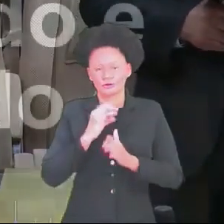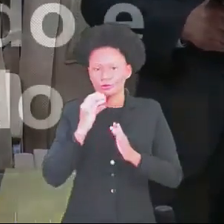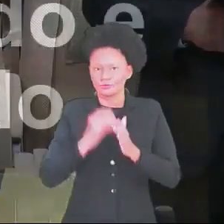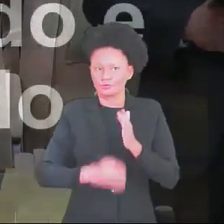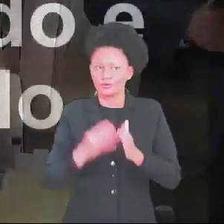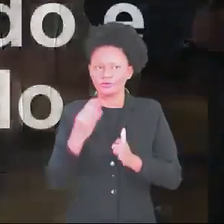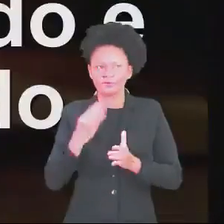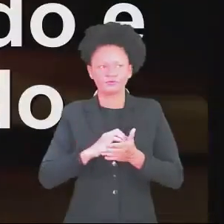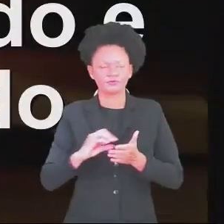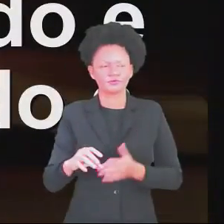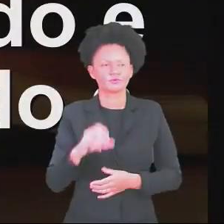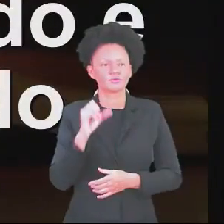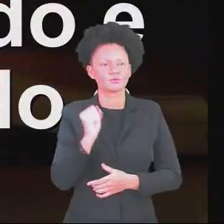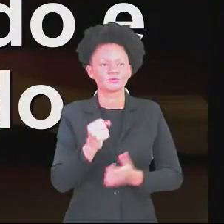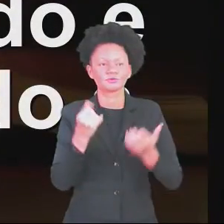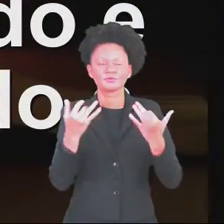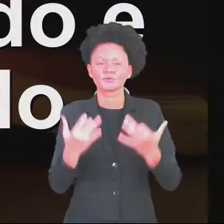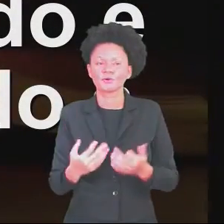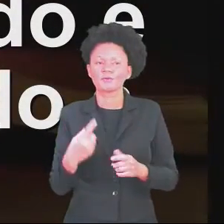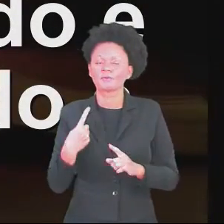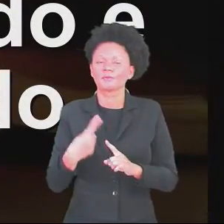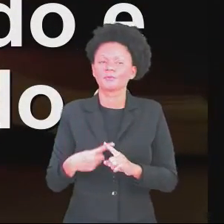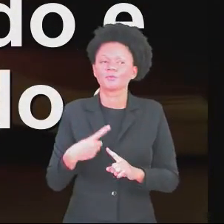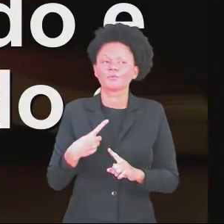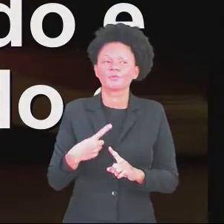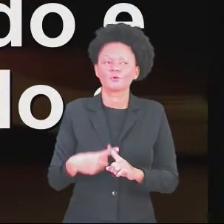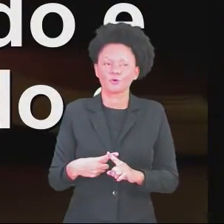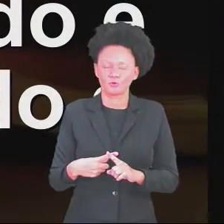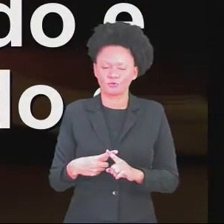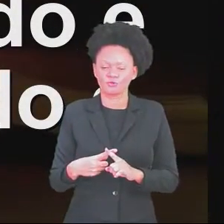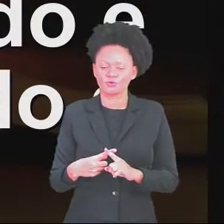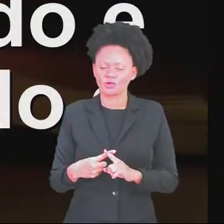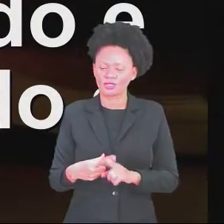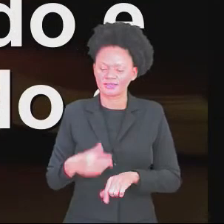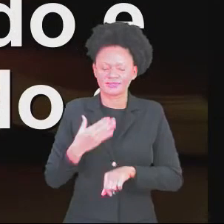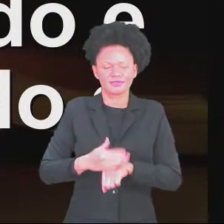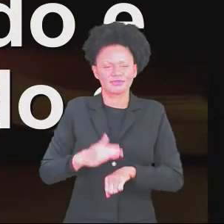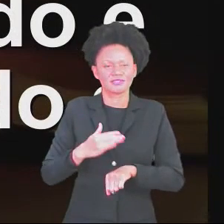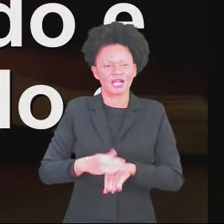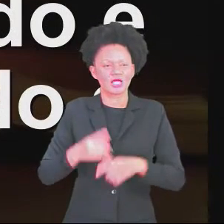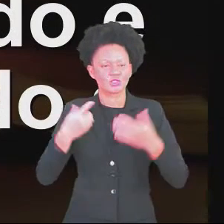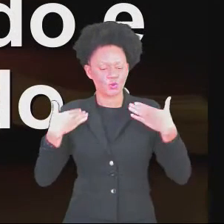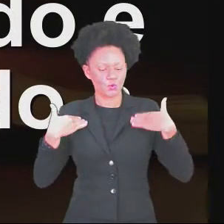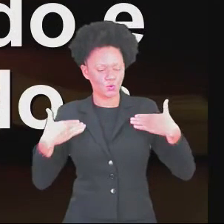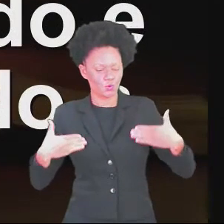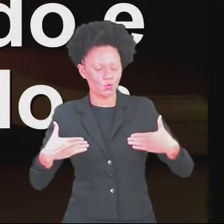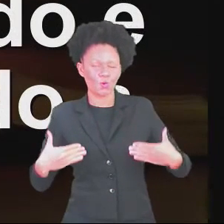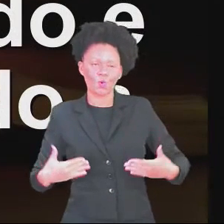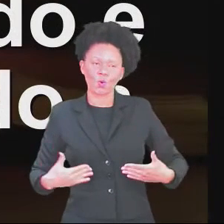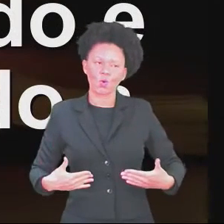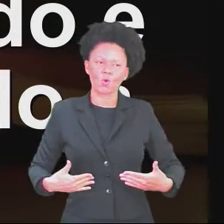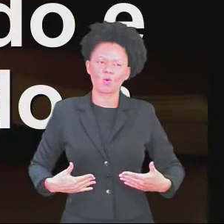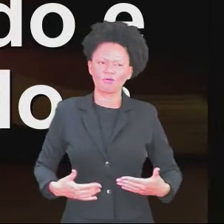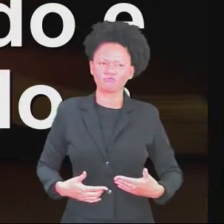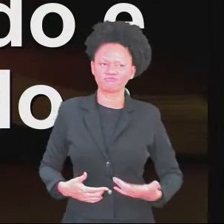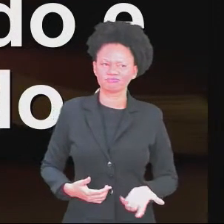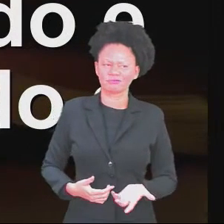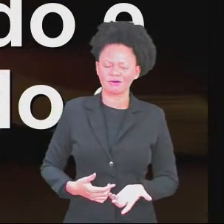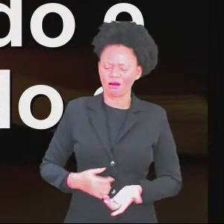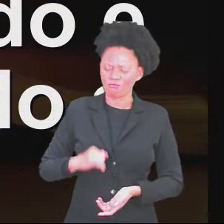Diz assim: o exercício físico é de pouco